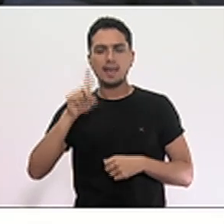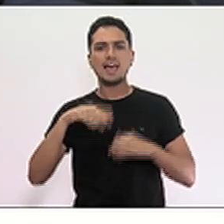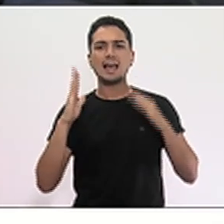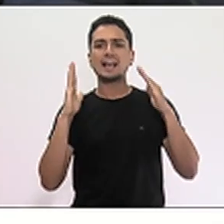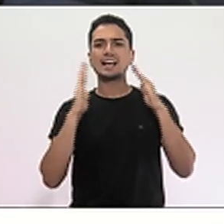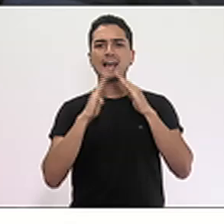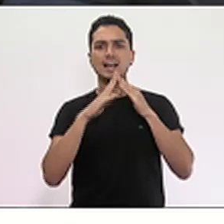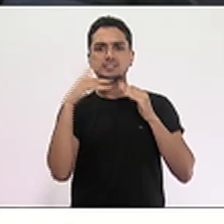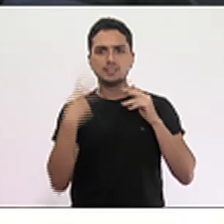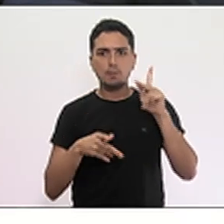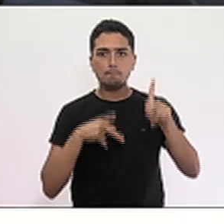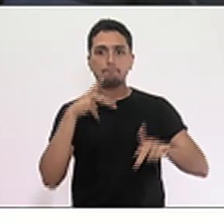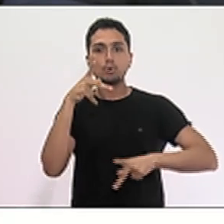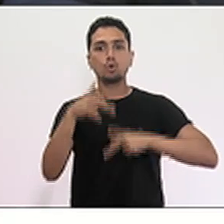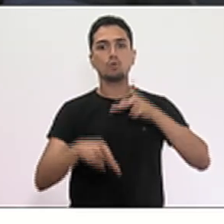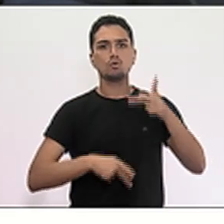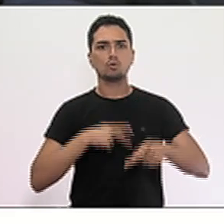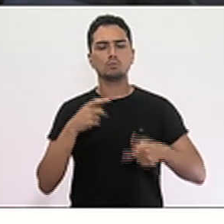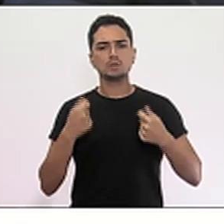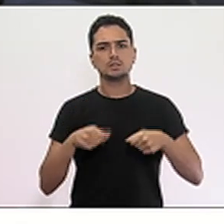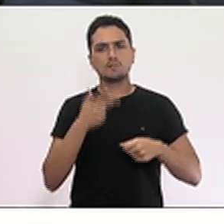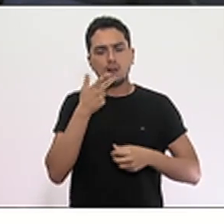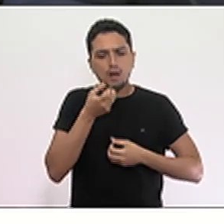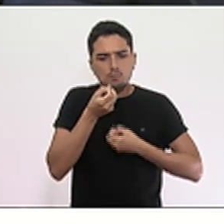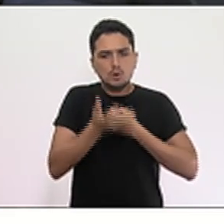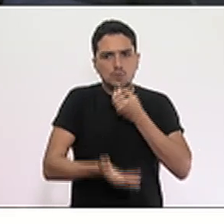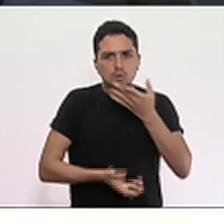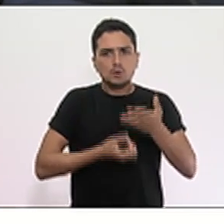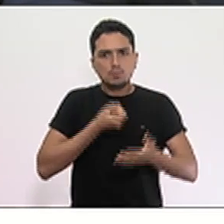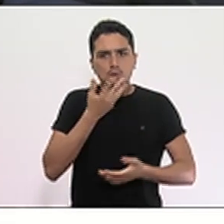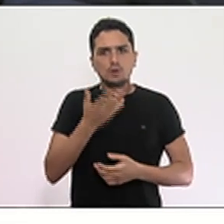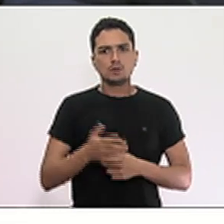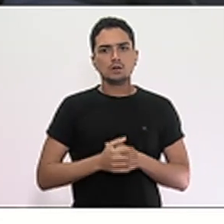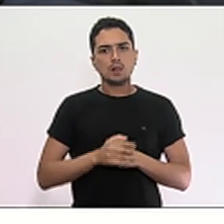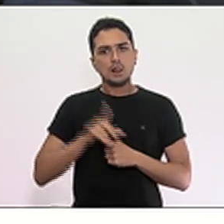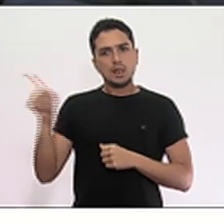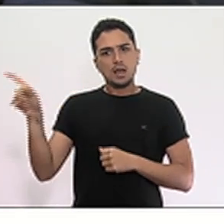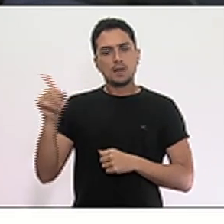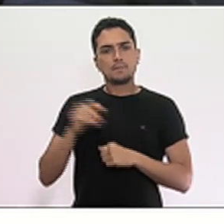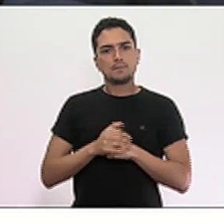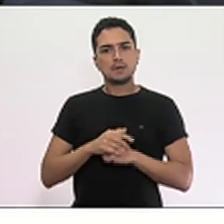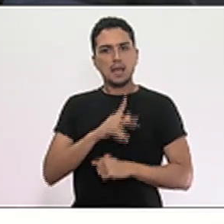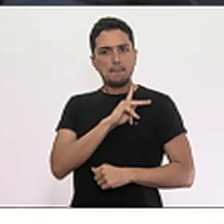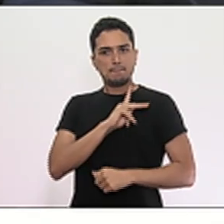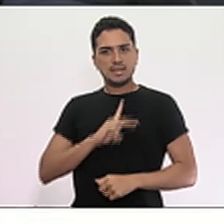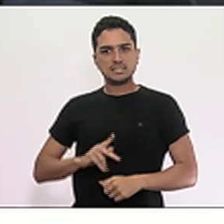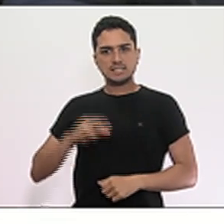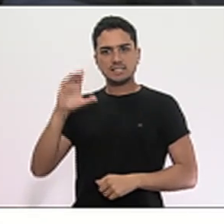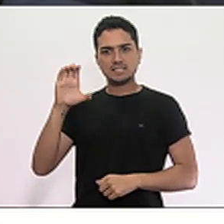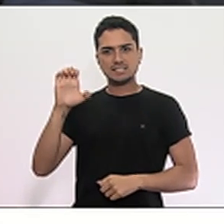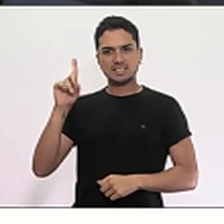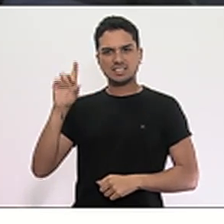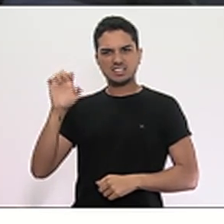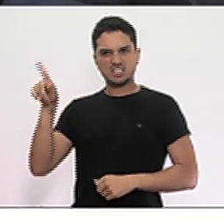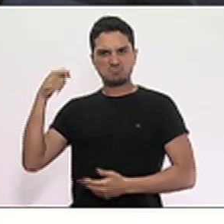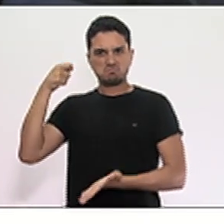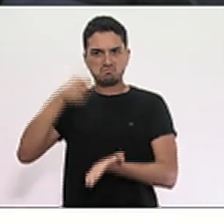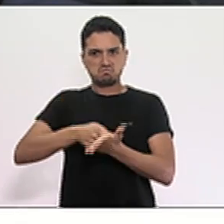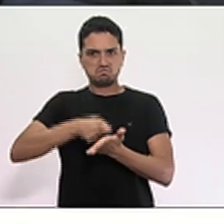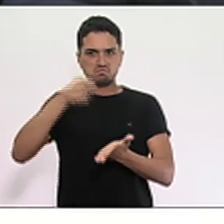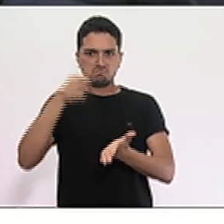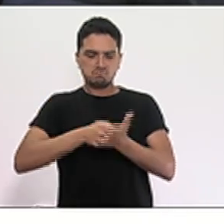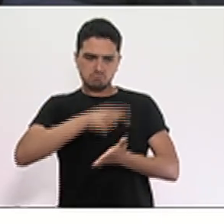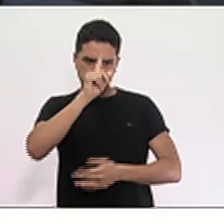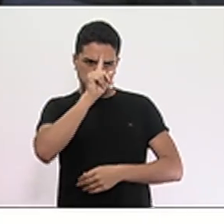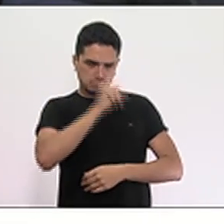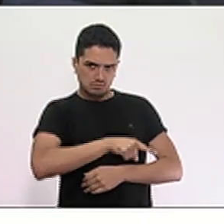as nossas aflições. Nós temos um presidente hoje da SEDAI que é um ditador. É um ditador, e o pessoal, o trabalhador da